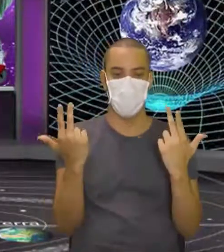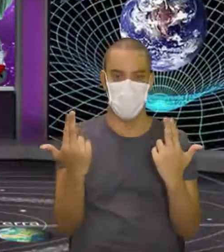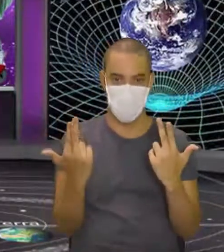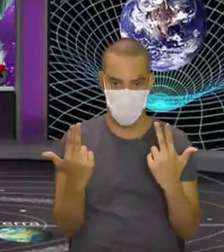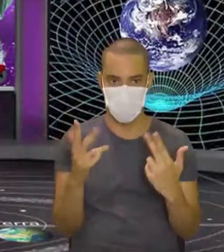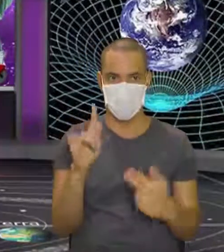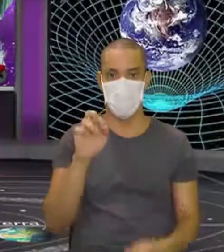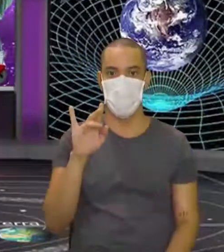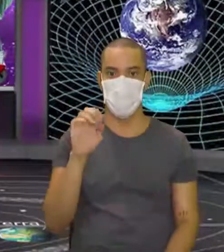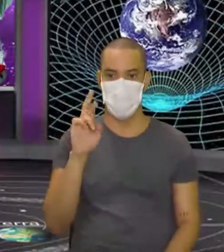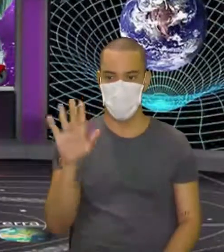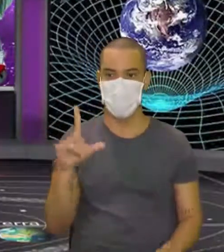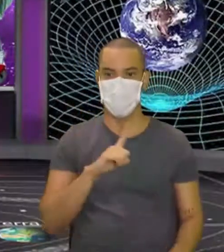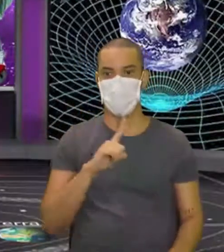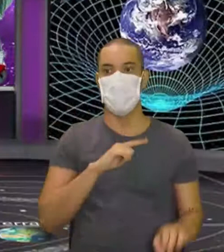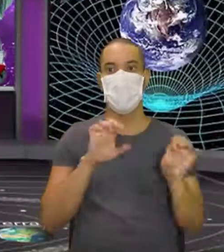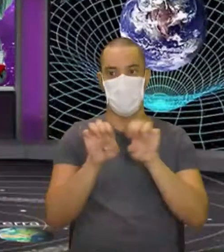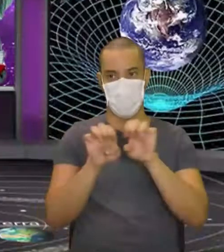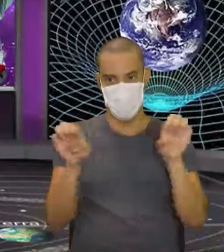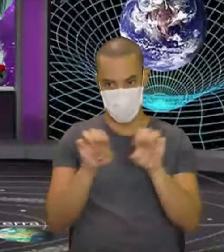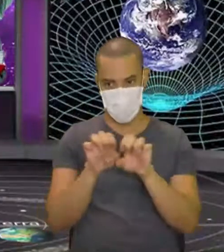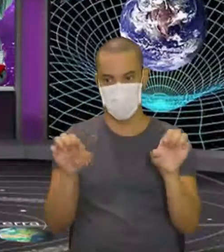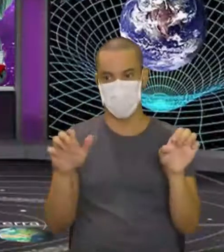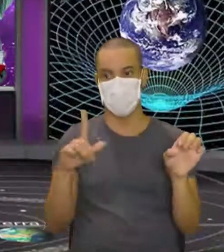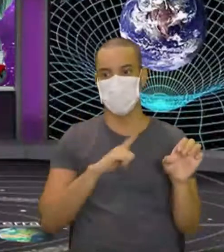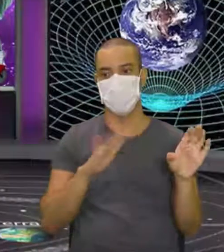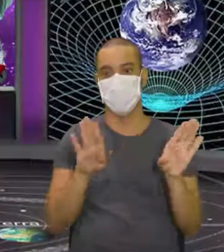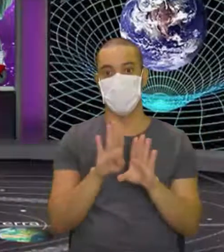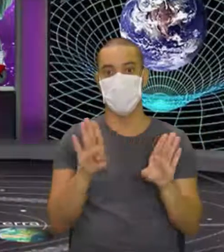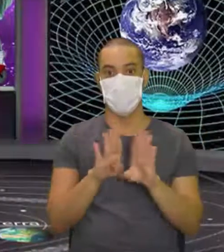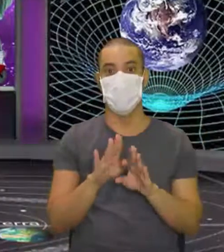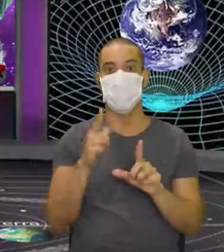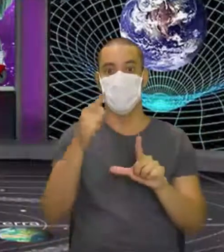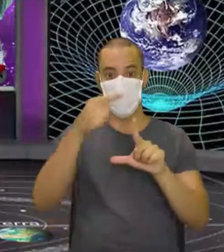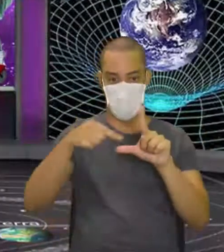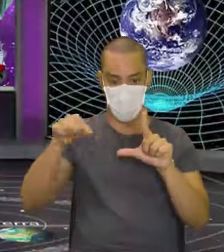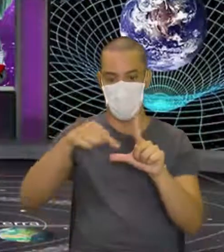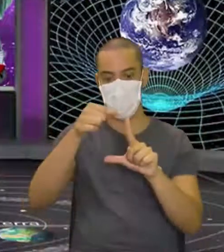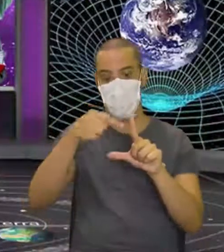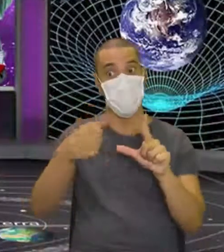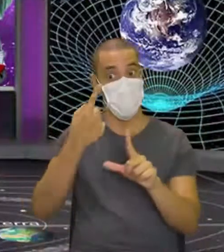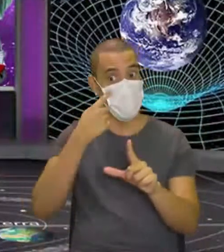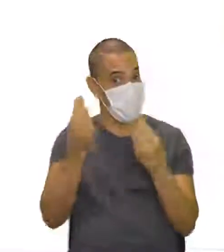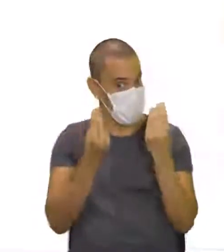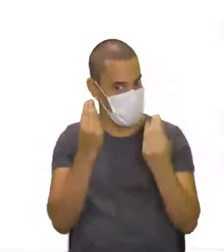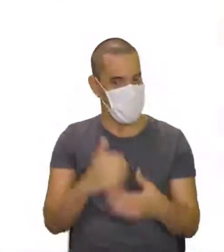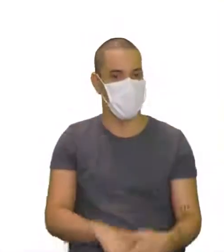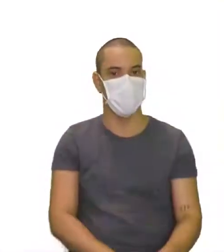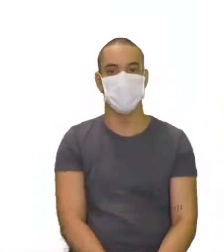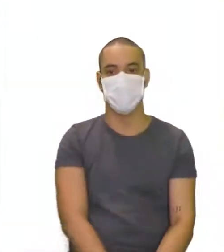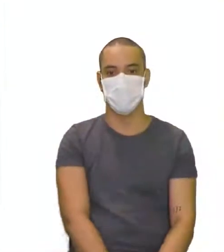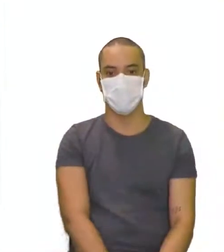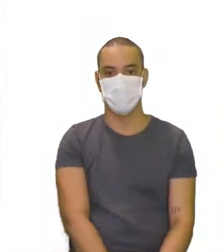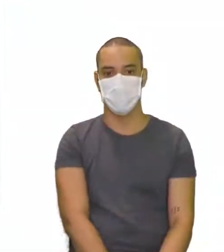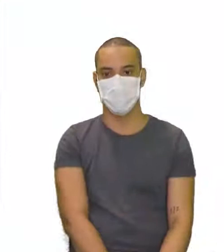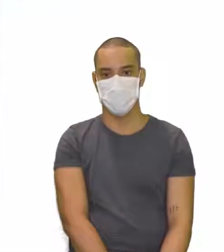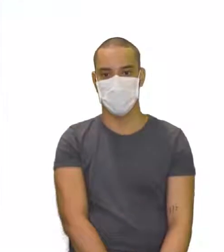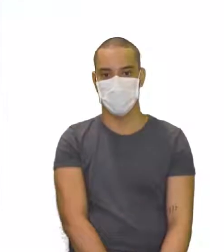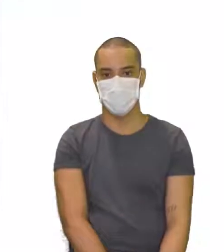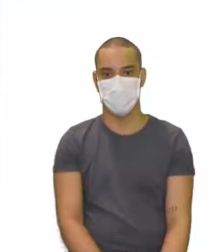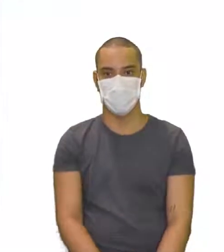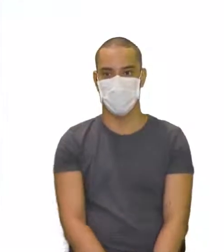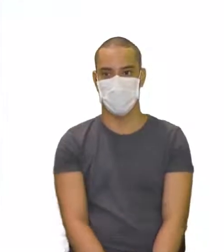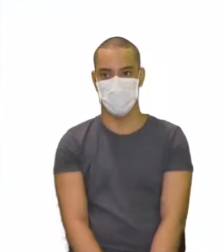gerador, ele também tem uma equaçãozinha e tem uma curva característica. Vamos ver qual é? Olha só. Então, ali no